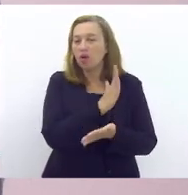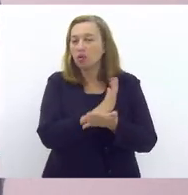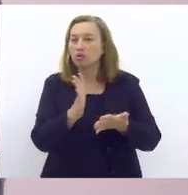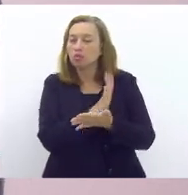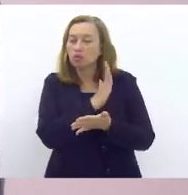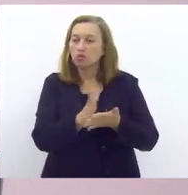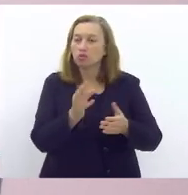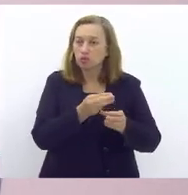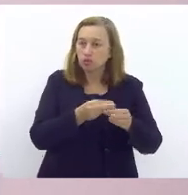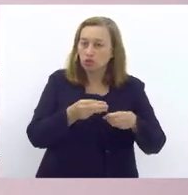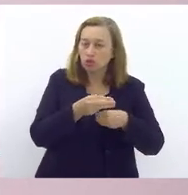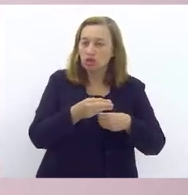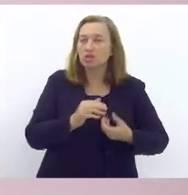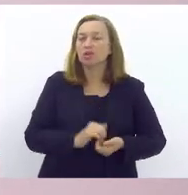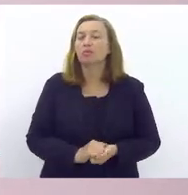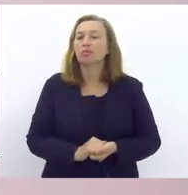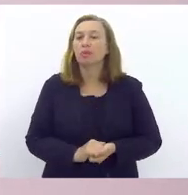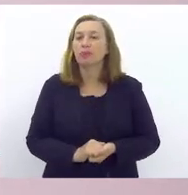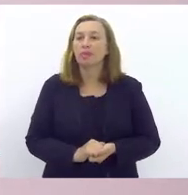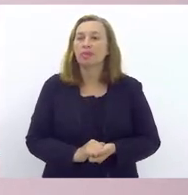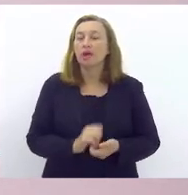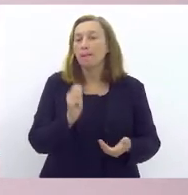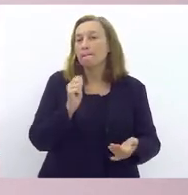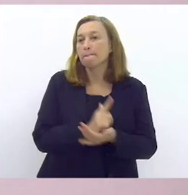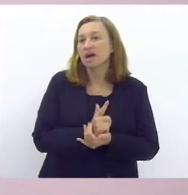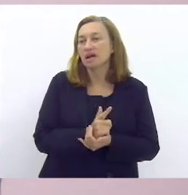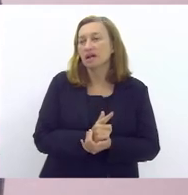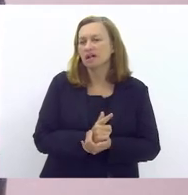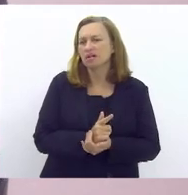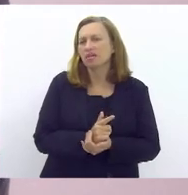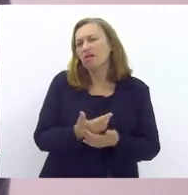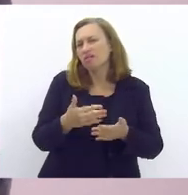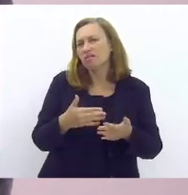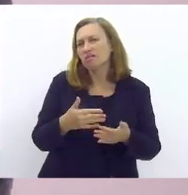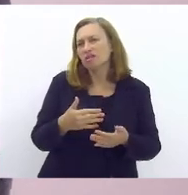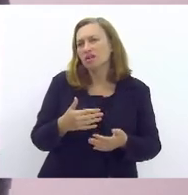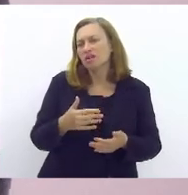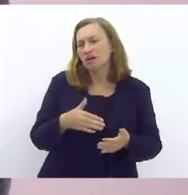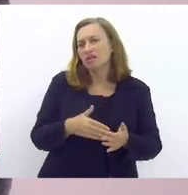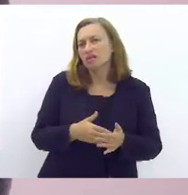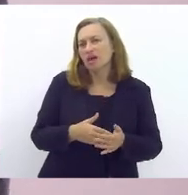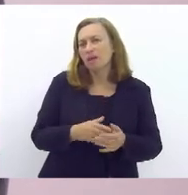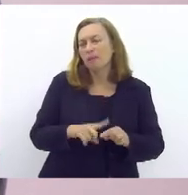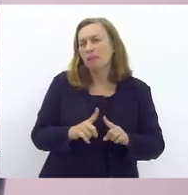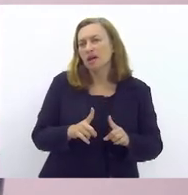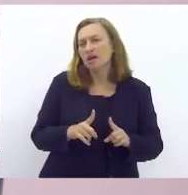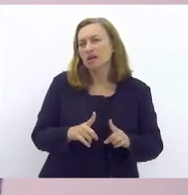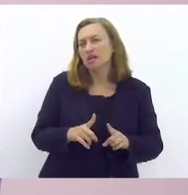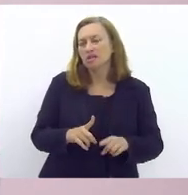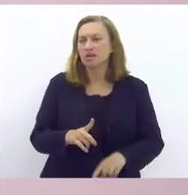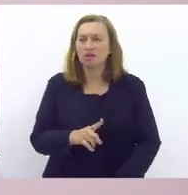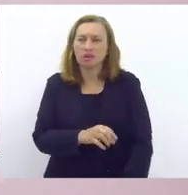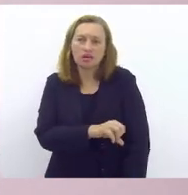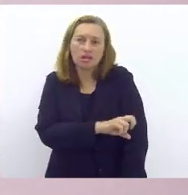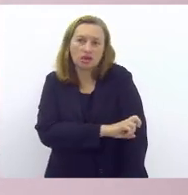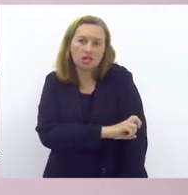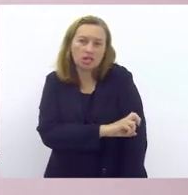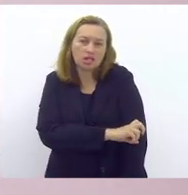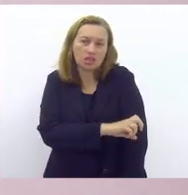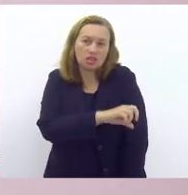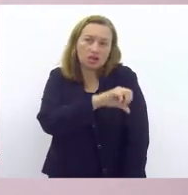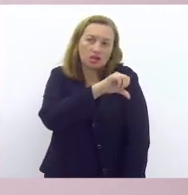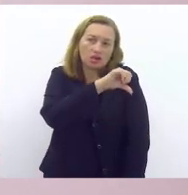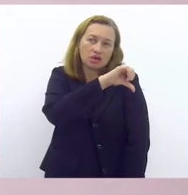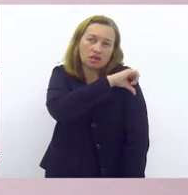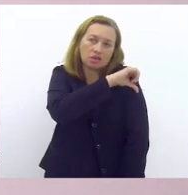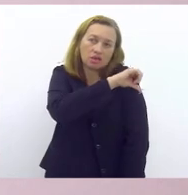municípios, né, na rede privada pagando até isso, mas para o Fundamental 2 e o Ensino Médio.